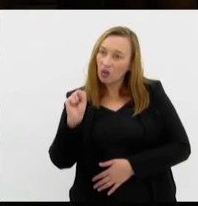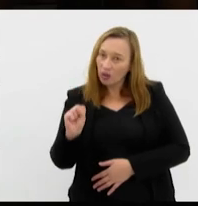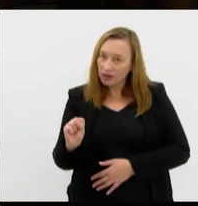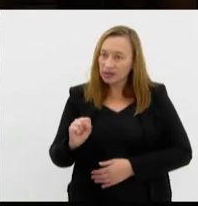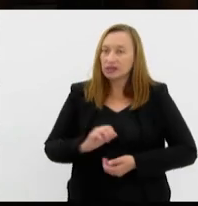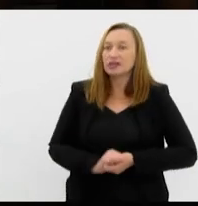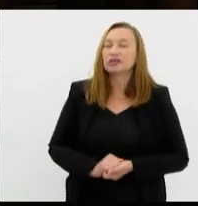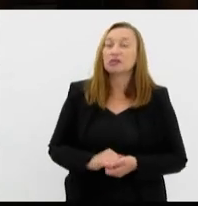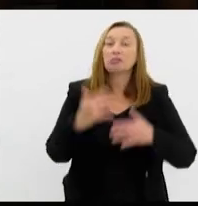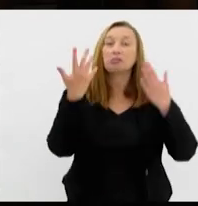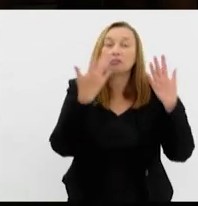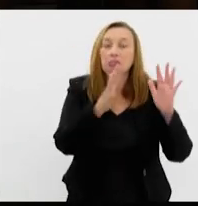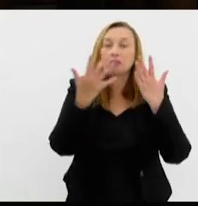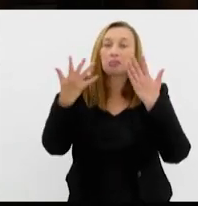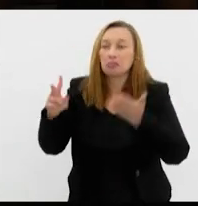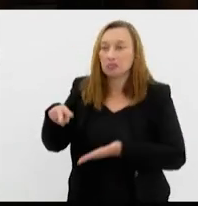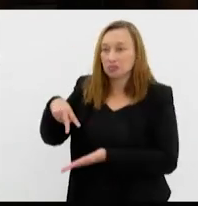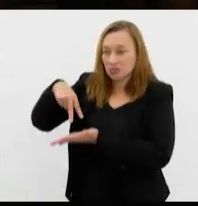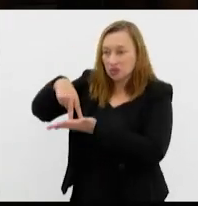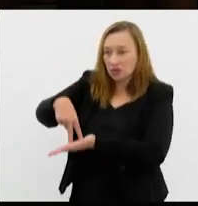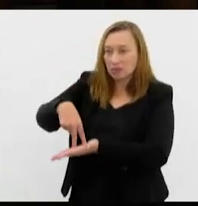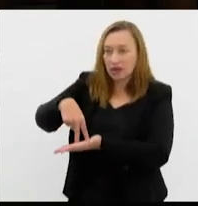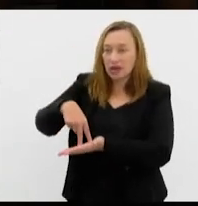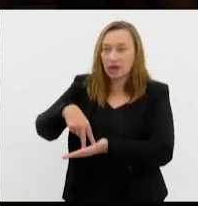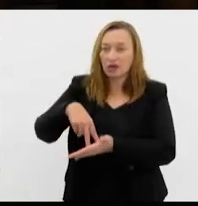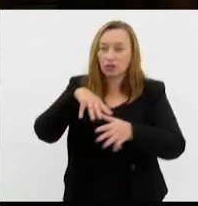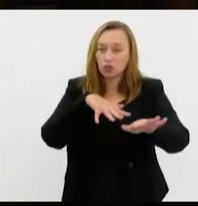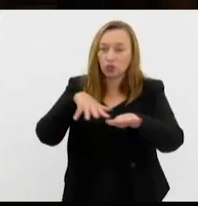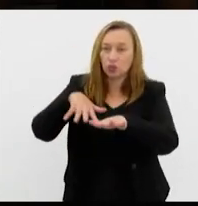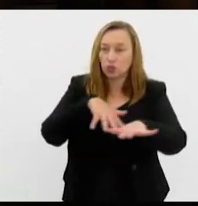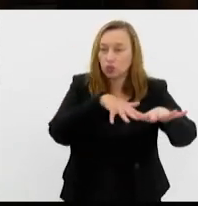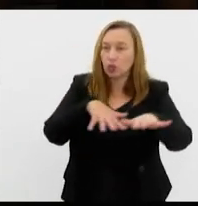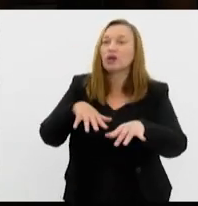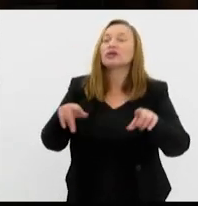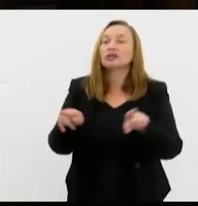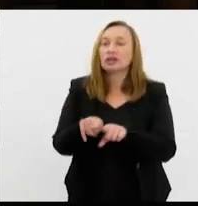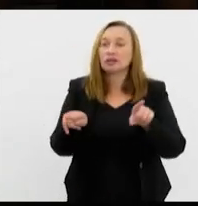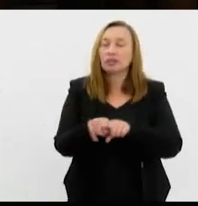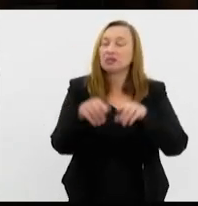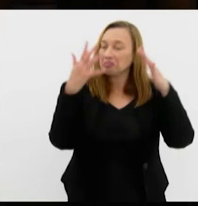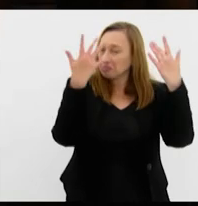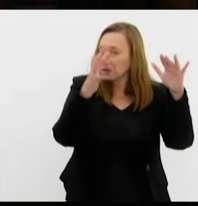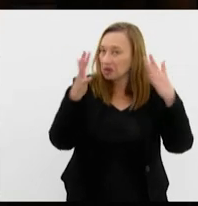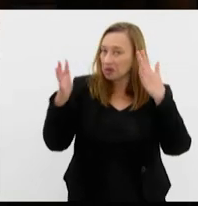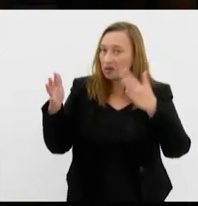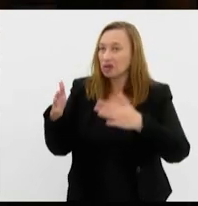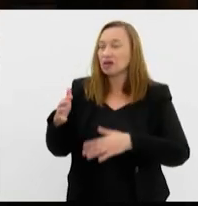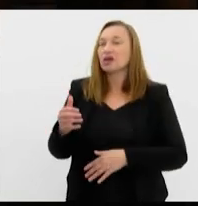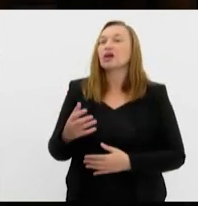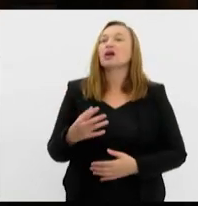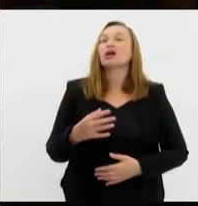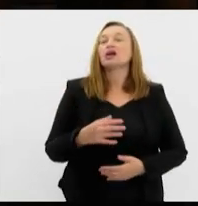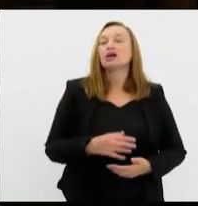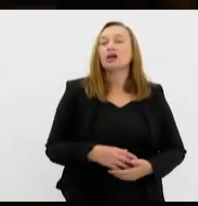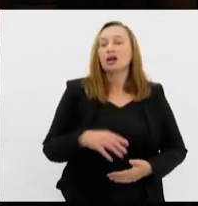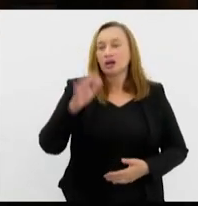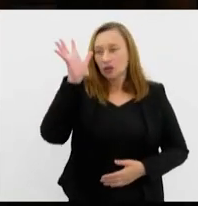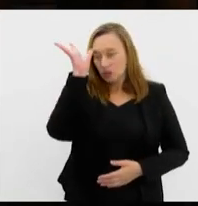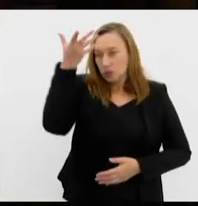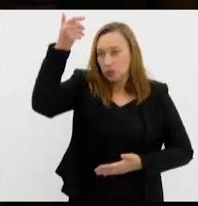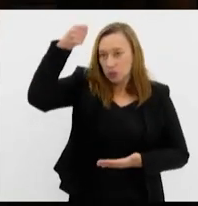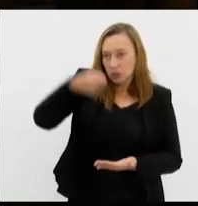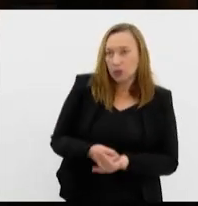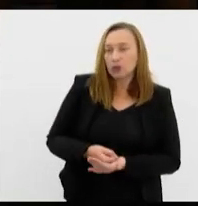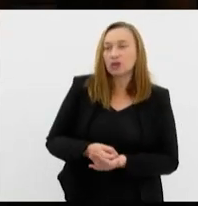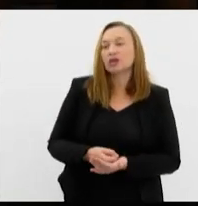Magalhães aplaudiu de pé os desfiles e aplaudiu também a decisão do prefeito, que era um pleito da vereadora